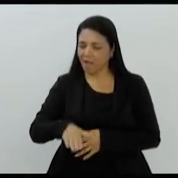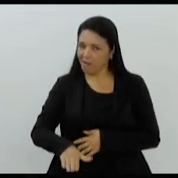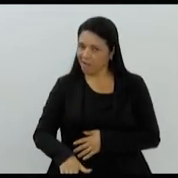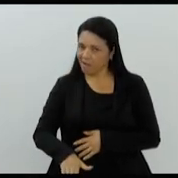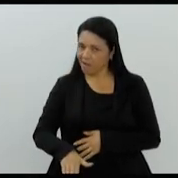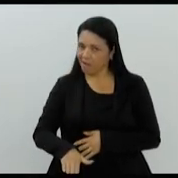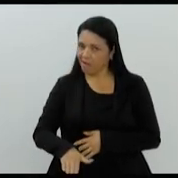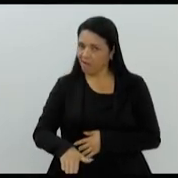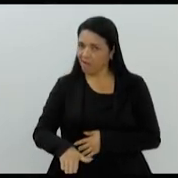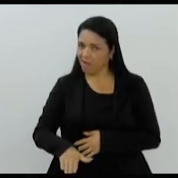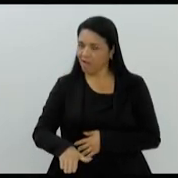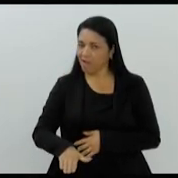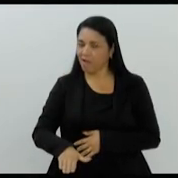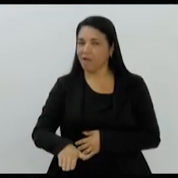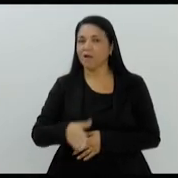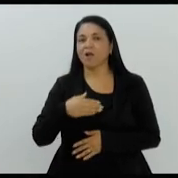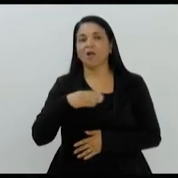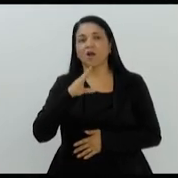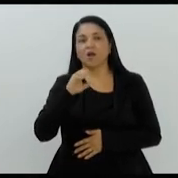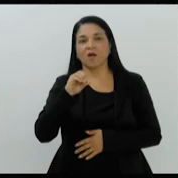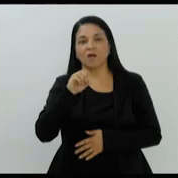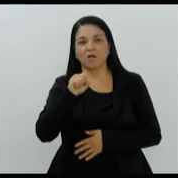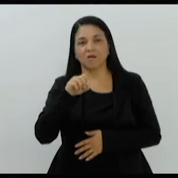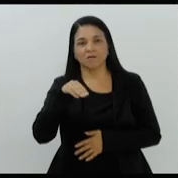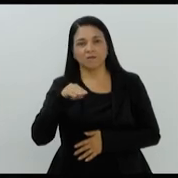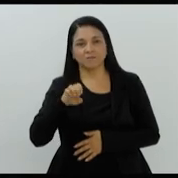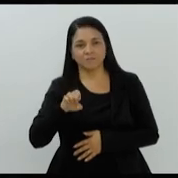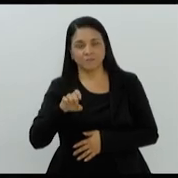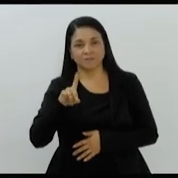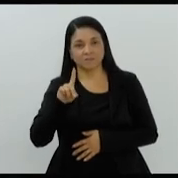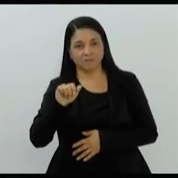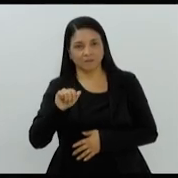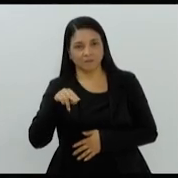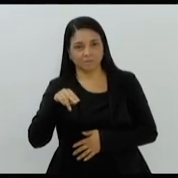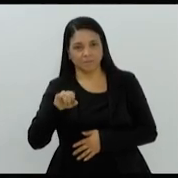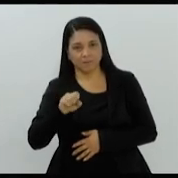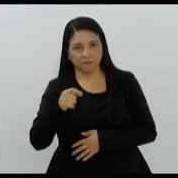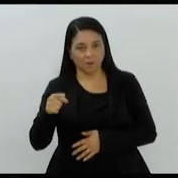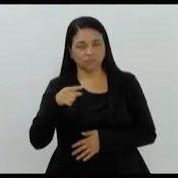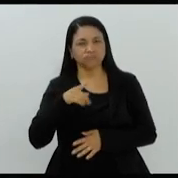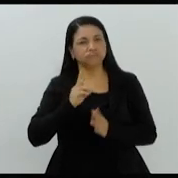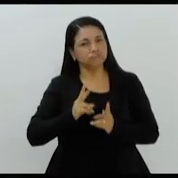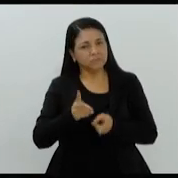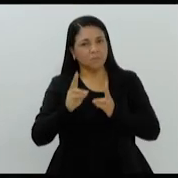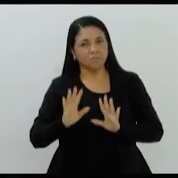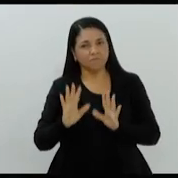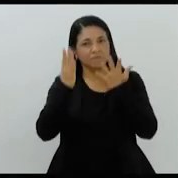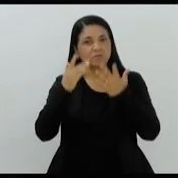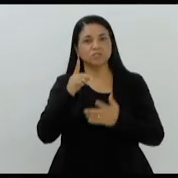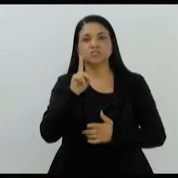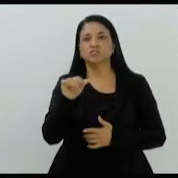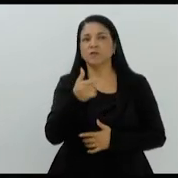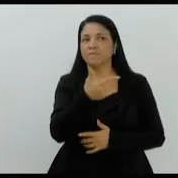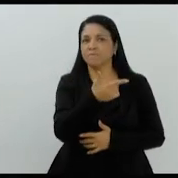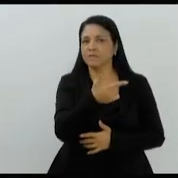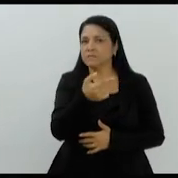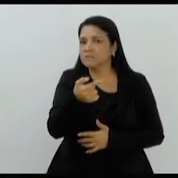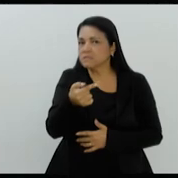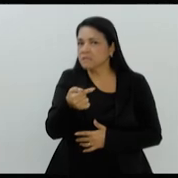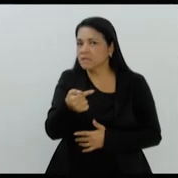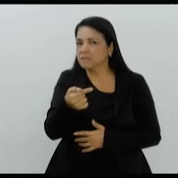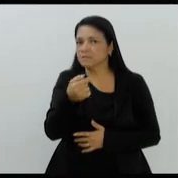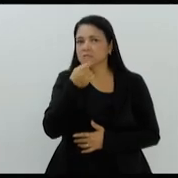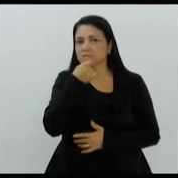dia, Cosme e Damião sempre se comemorou em 27 de setembro, amanhã.